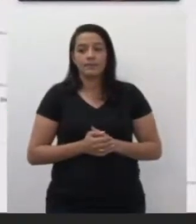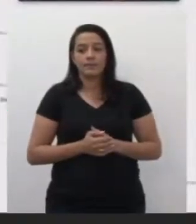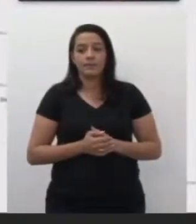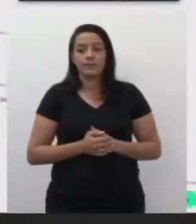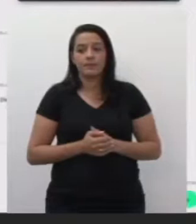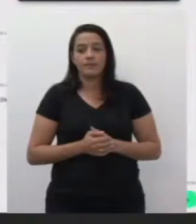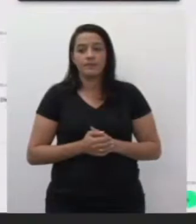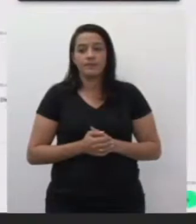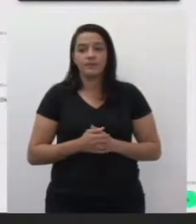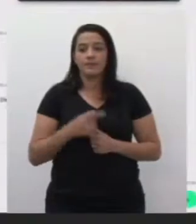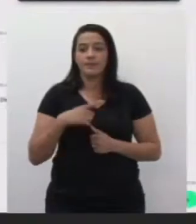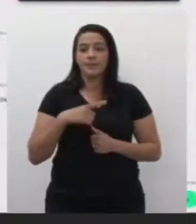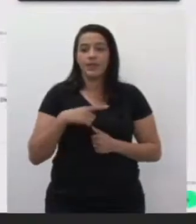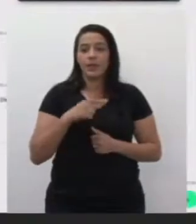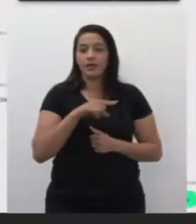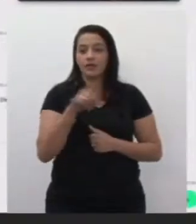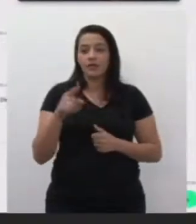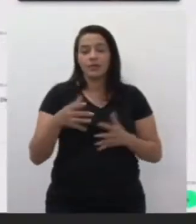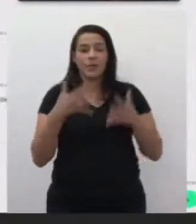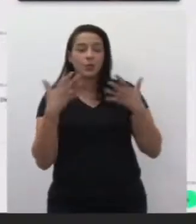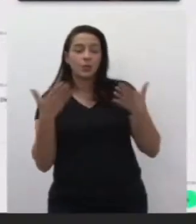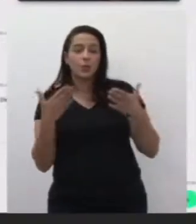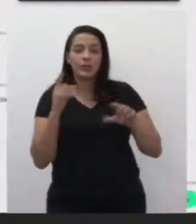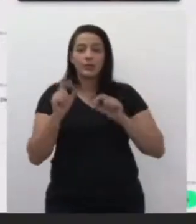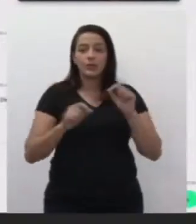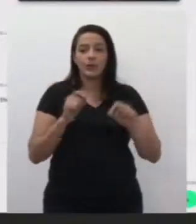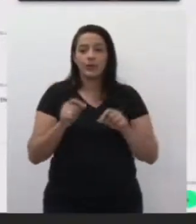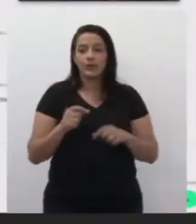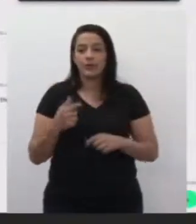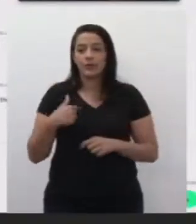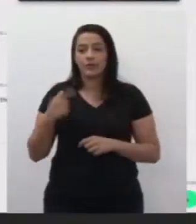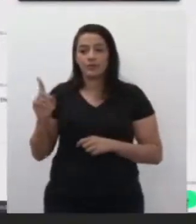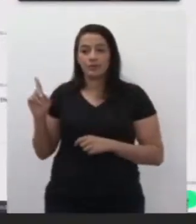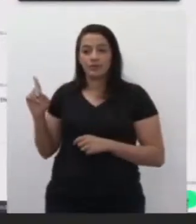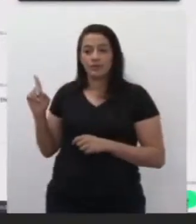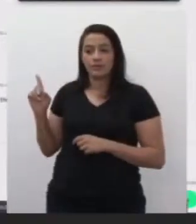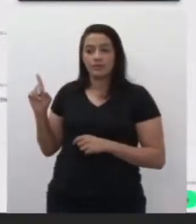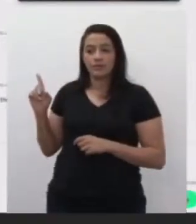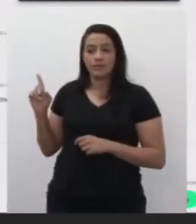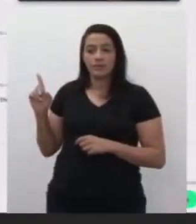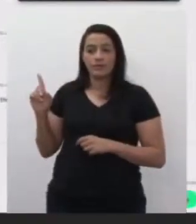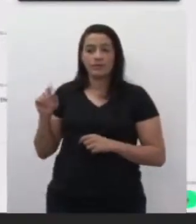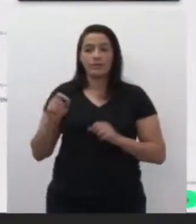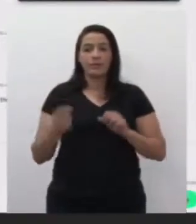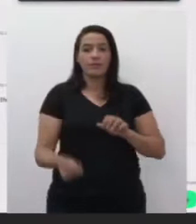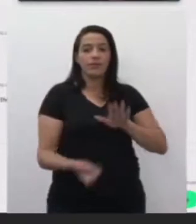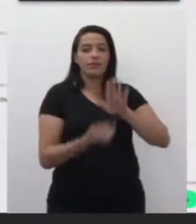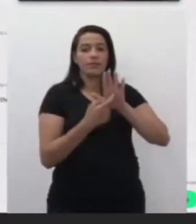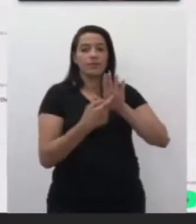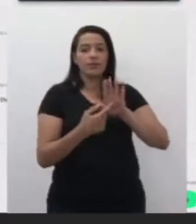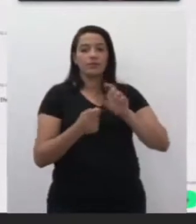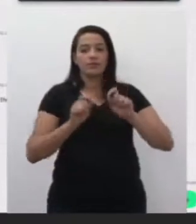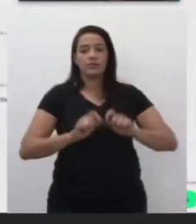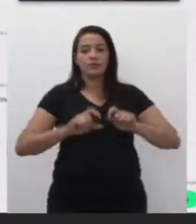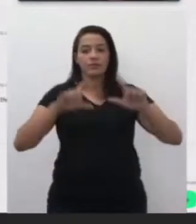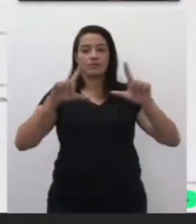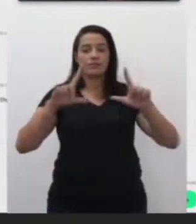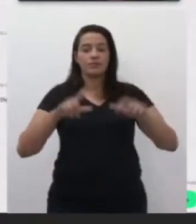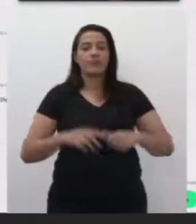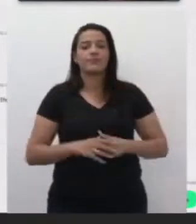Tá? Aqui já tem, olha, sou professor da SEDUC, posso utilizar a plataforma? Clicou aqui.